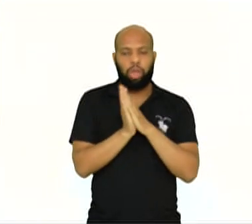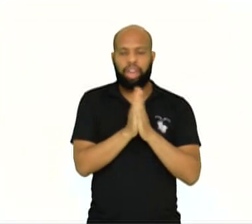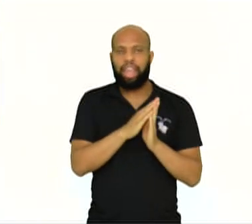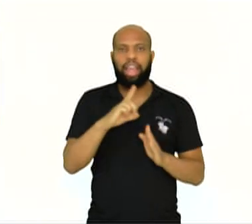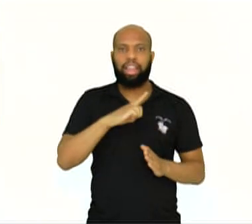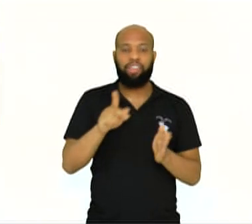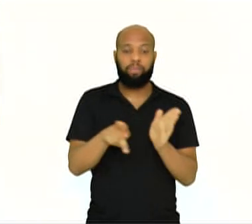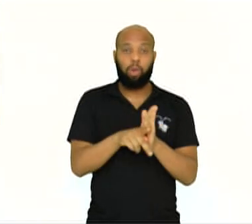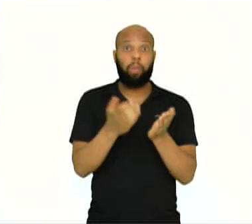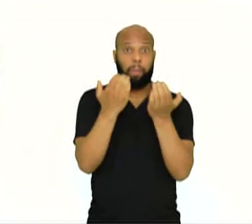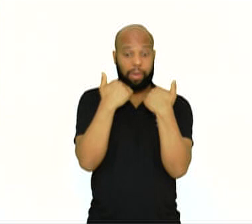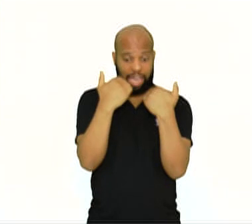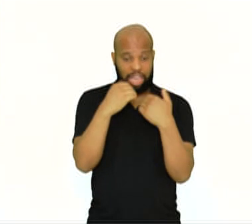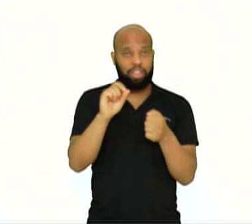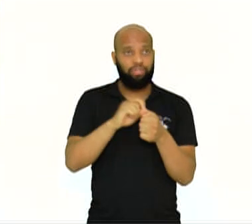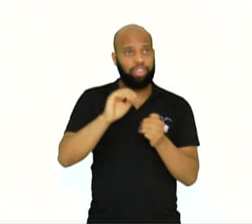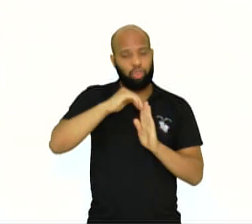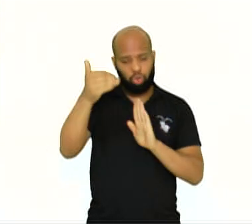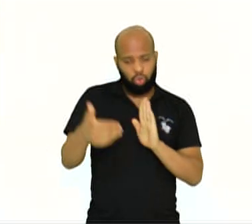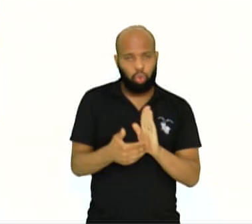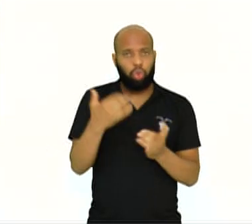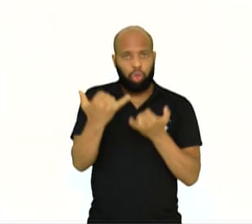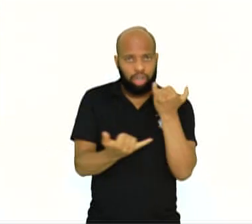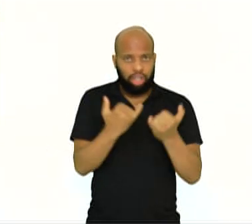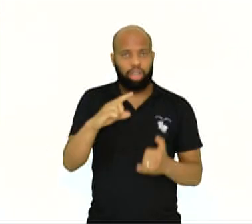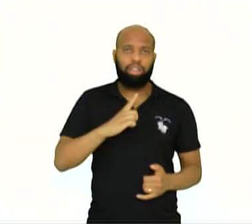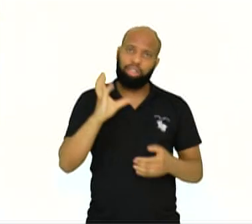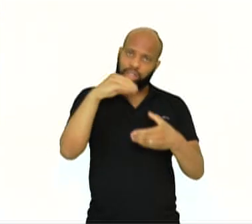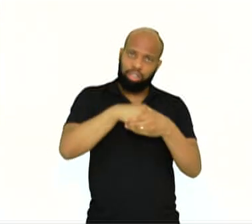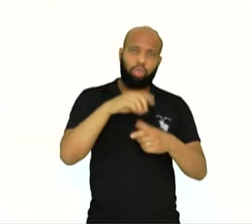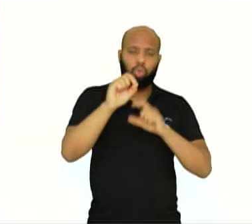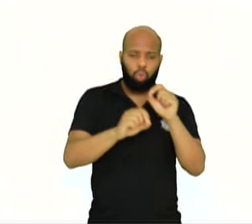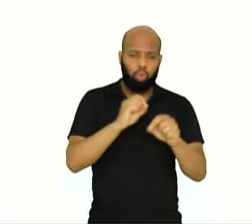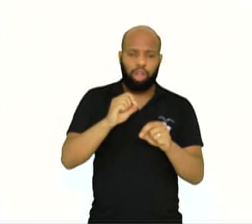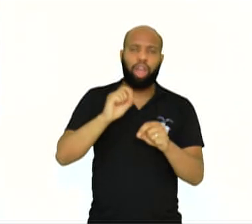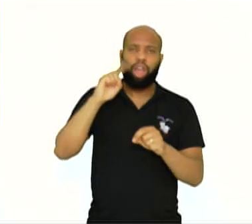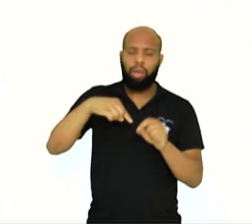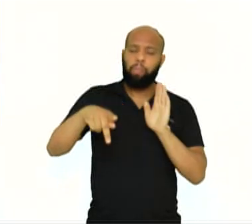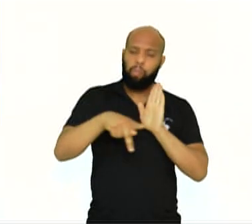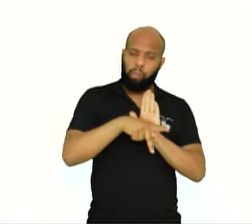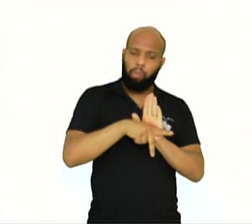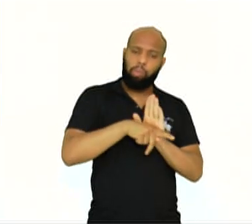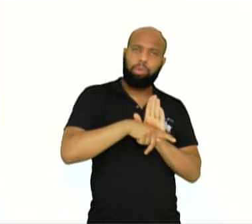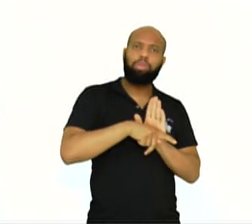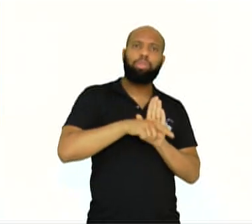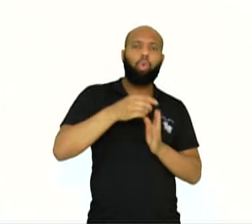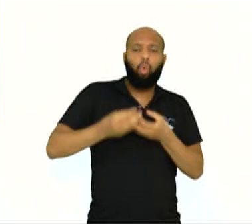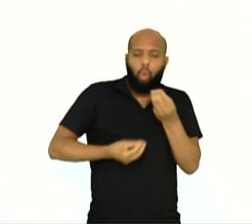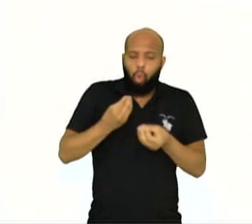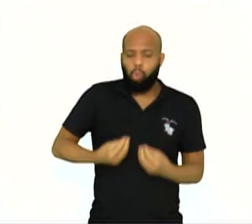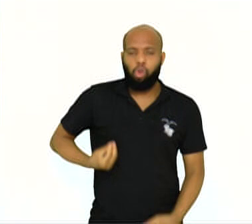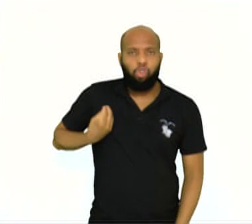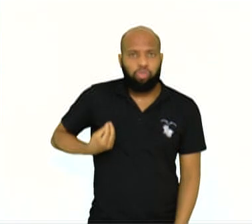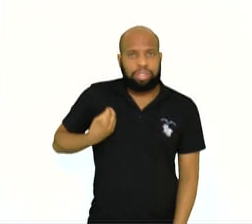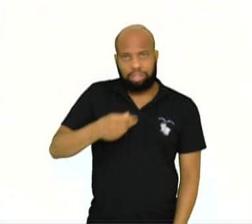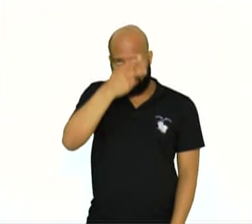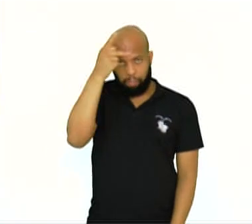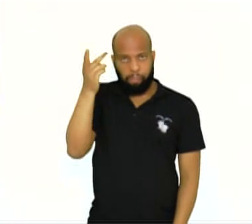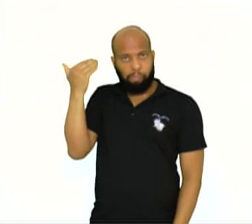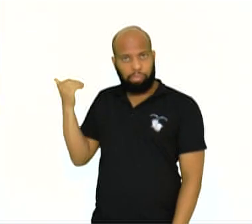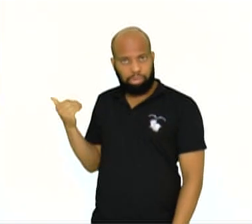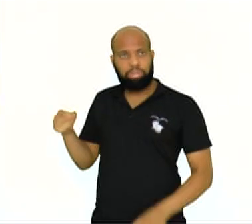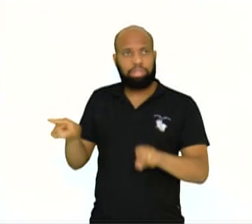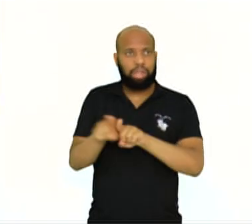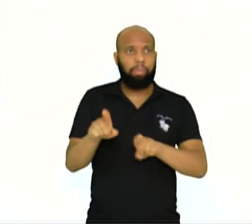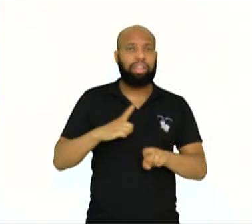de milho. Todos esses brinquedos, eles vão fazer parte, então, de como as pessoas viviam e vão fazer parte principalmente